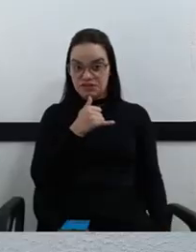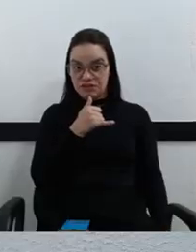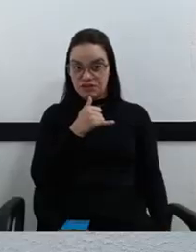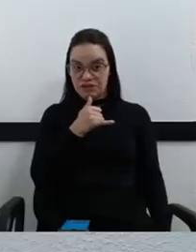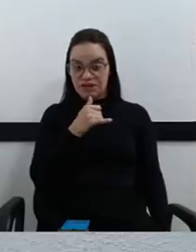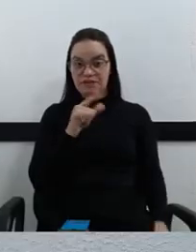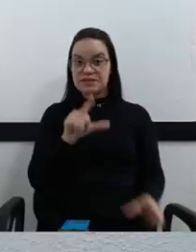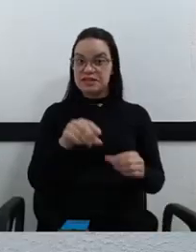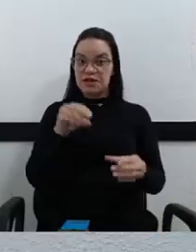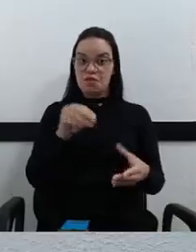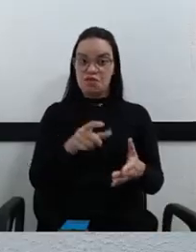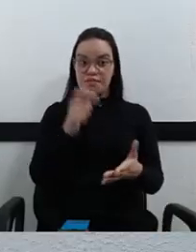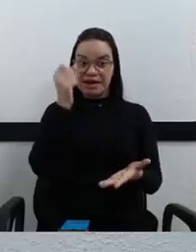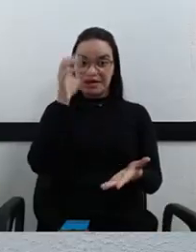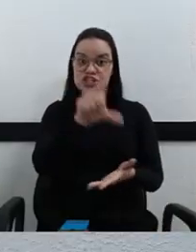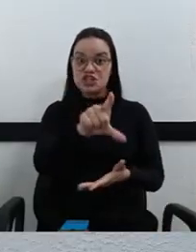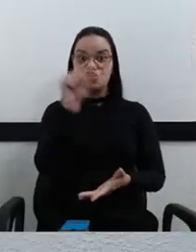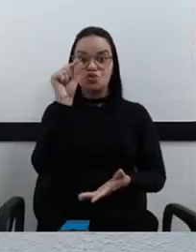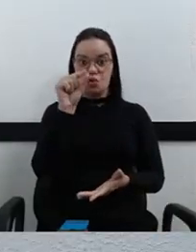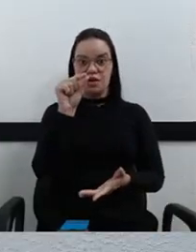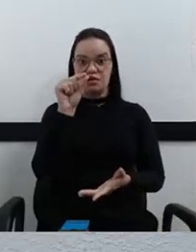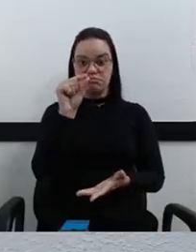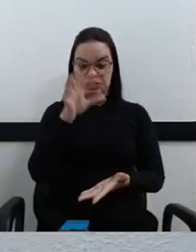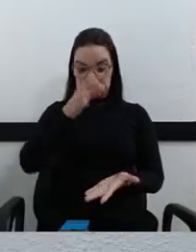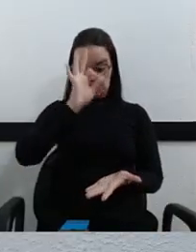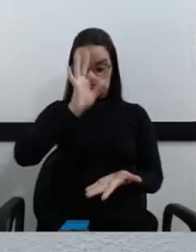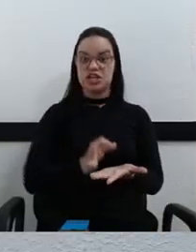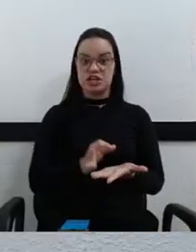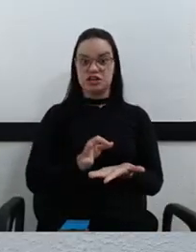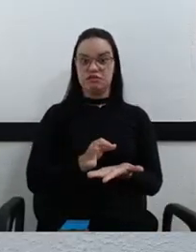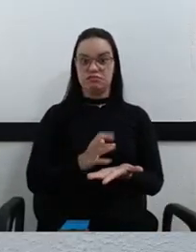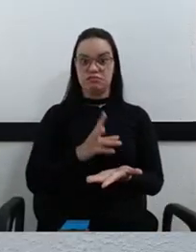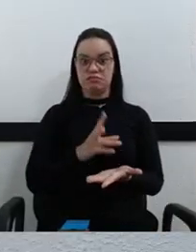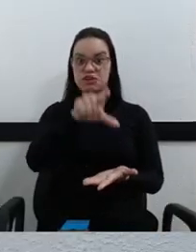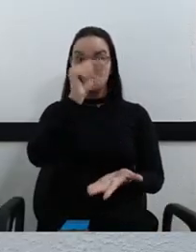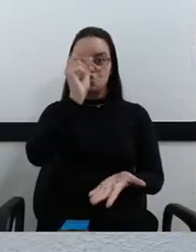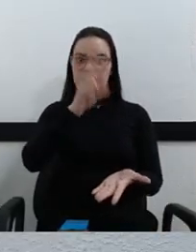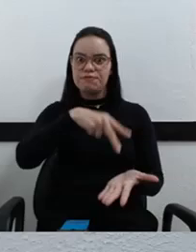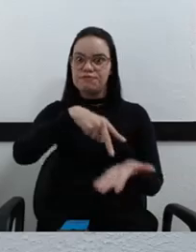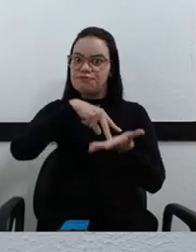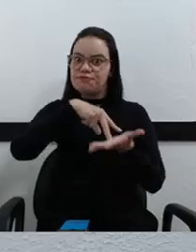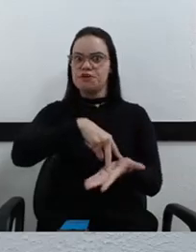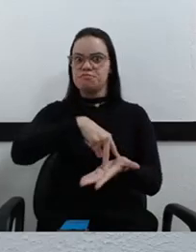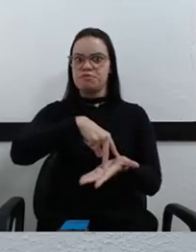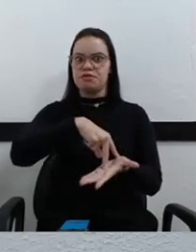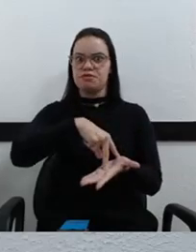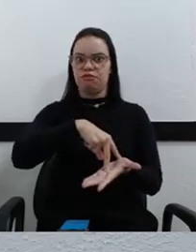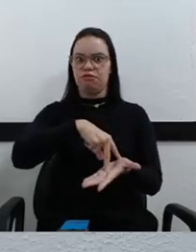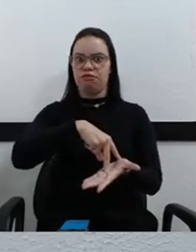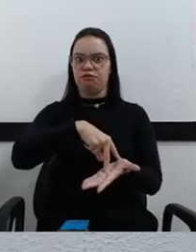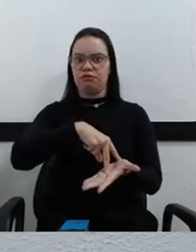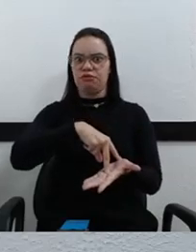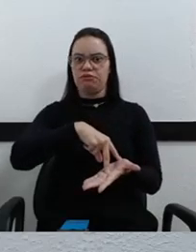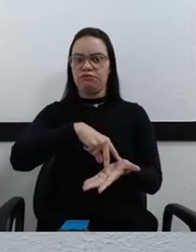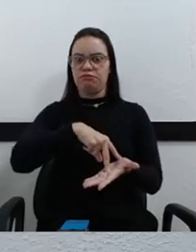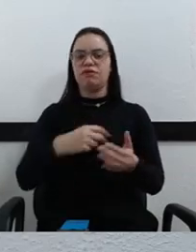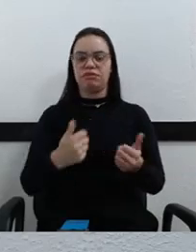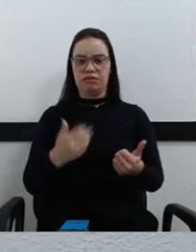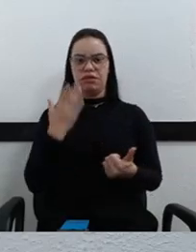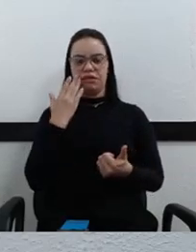decisão refletida com seriedade por todos que desejam tomar, mas ela terá que ser